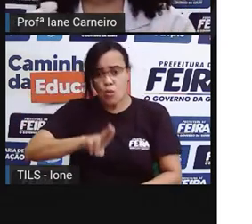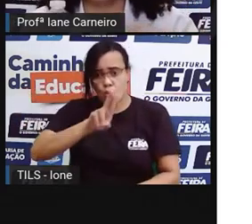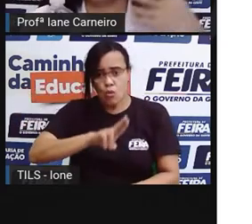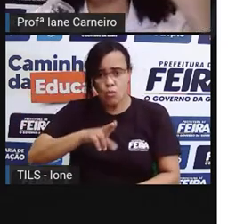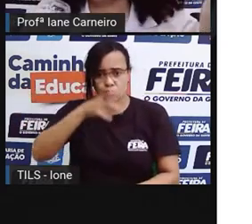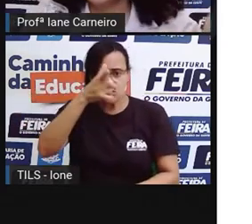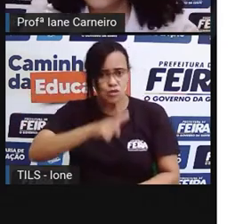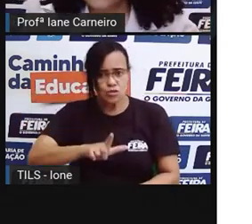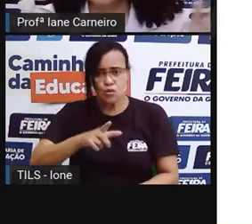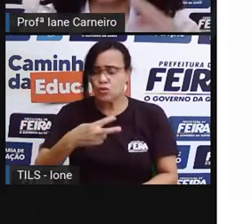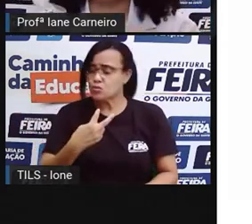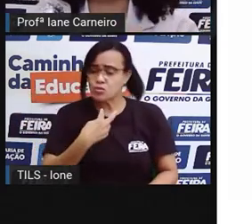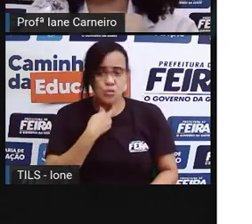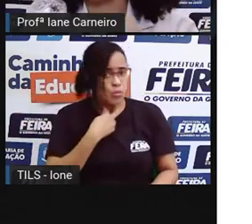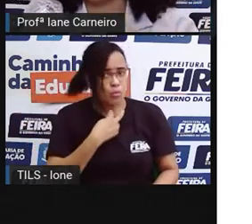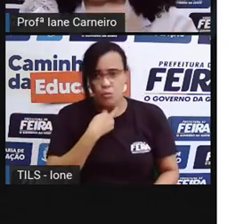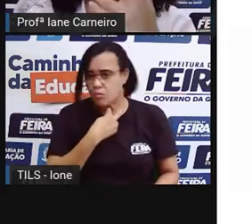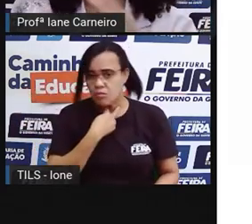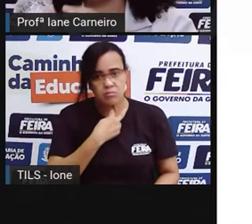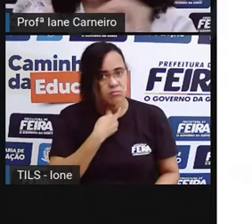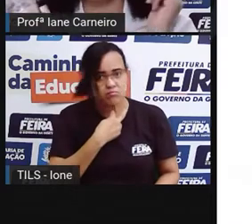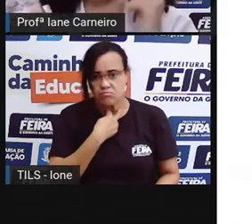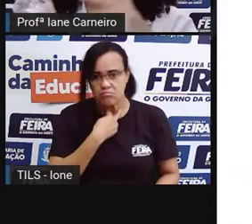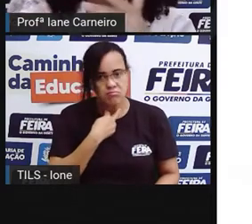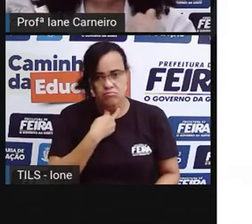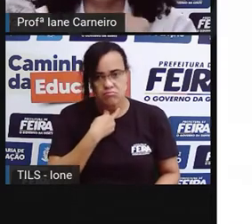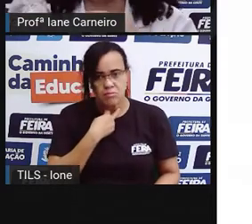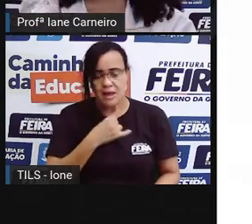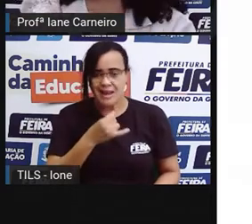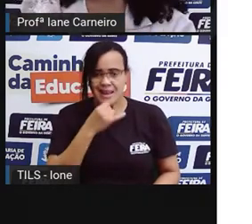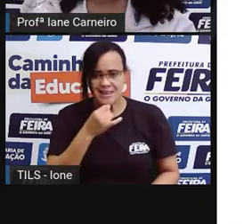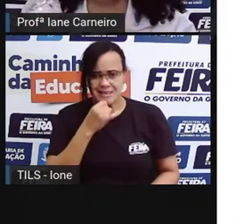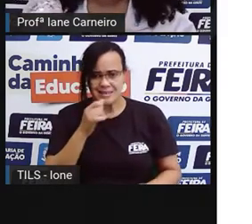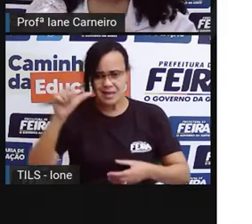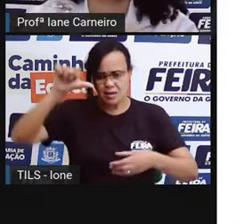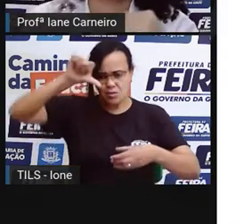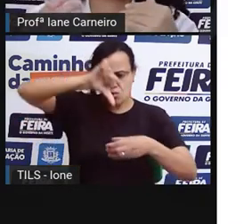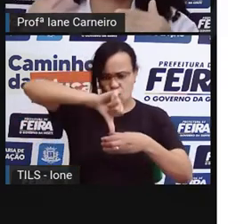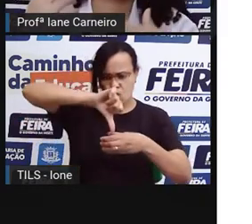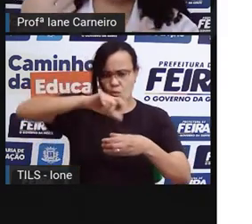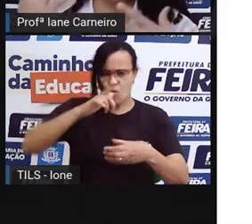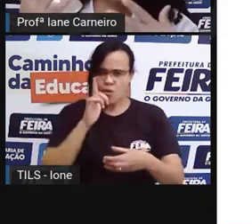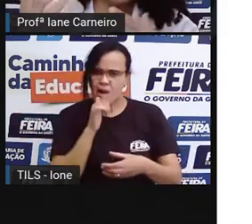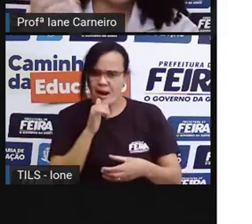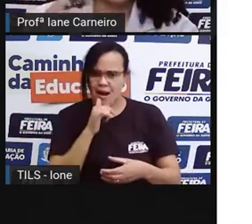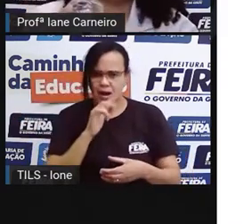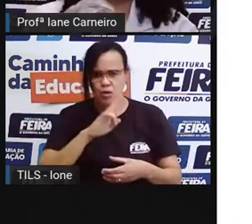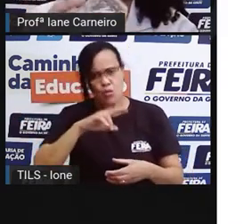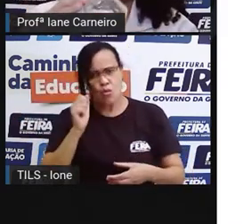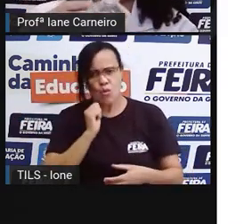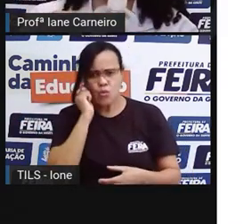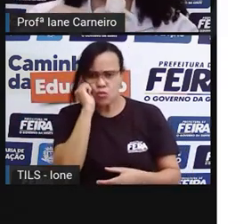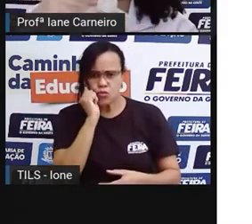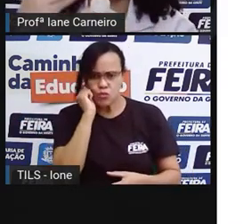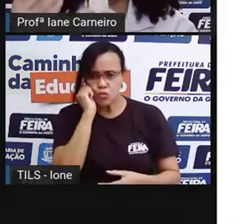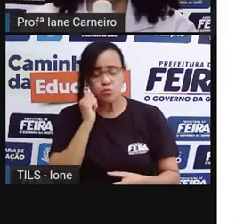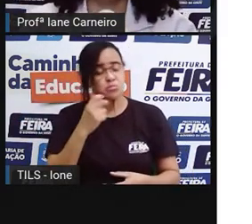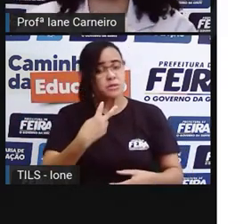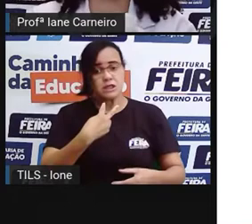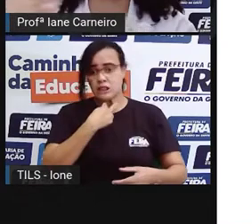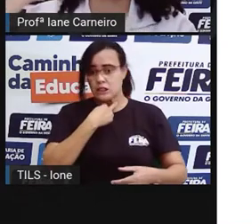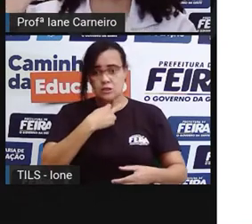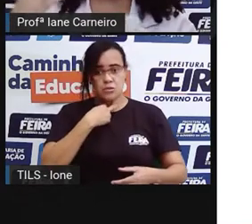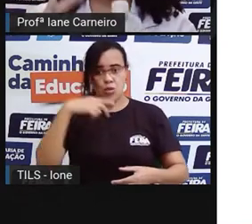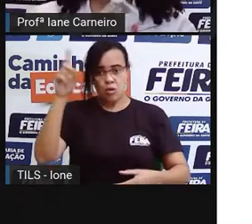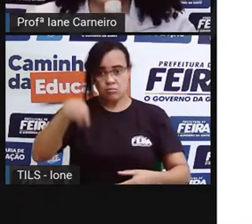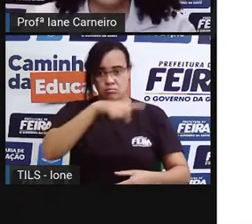reutilizada, né, para outra função. A gente não pode colocar água de bebê, suco, não pode. A gente pode reciclar, fazer um